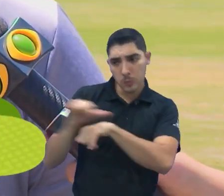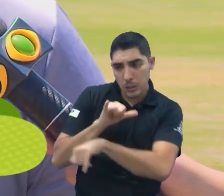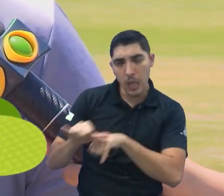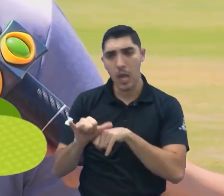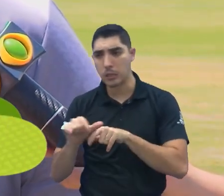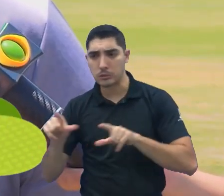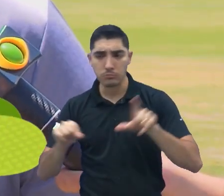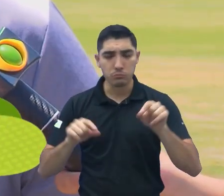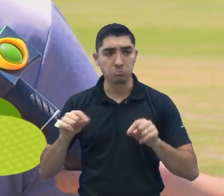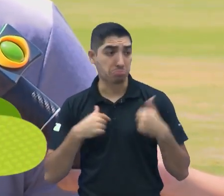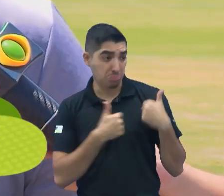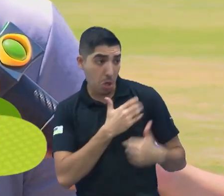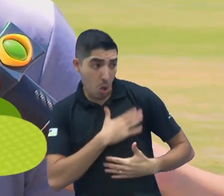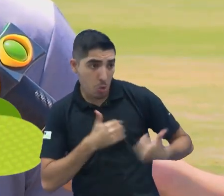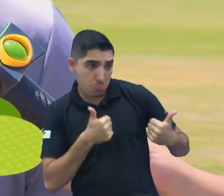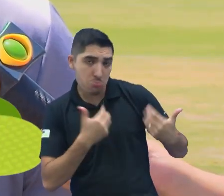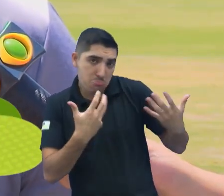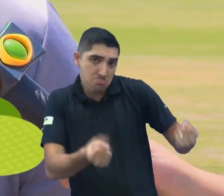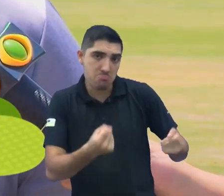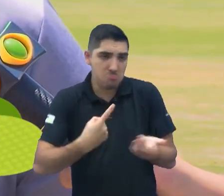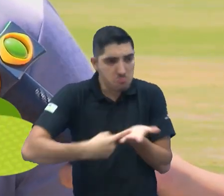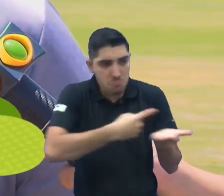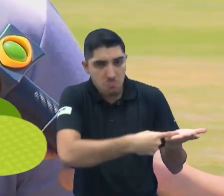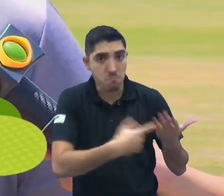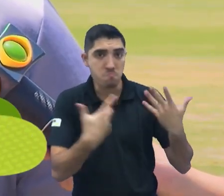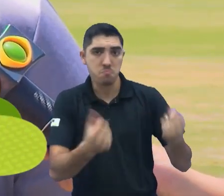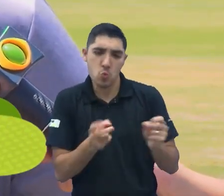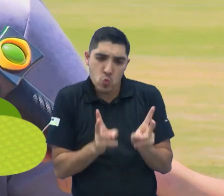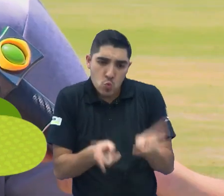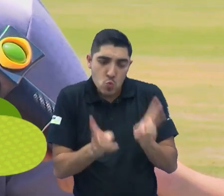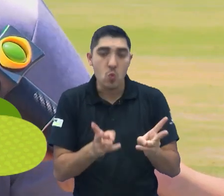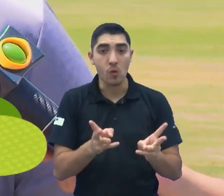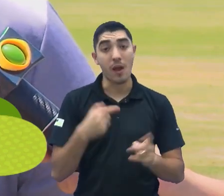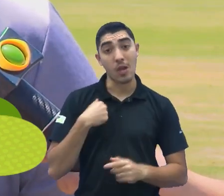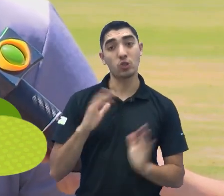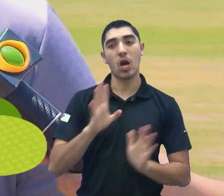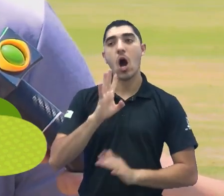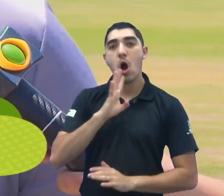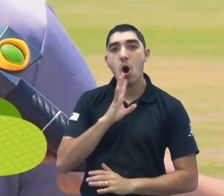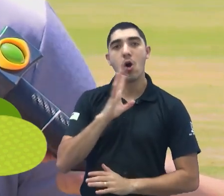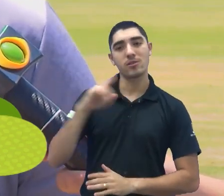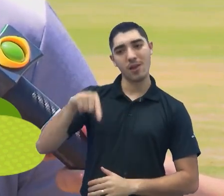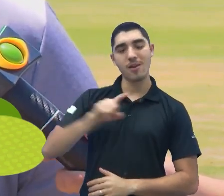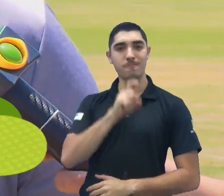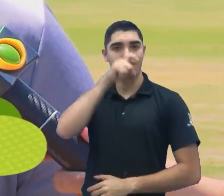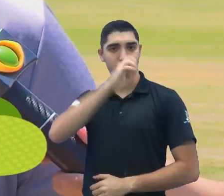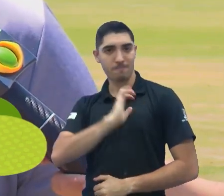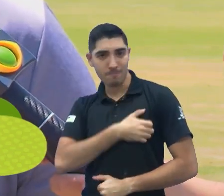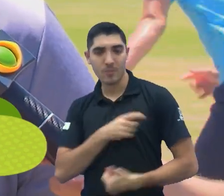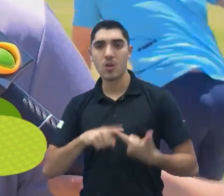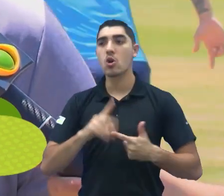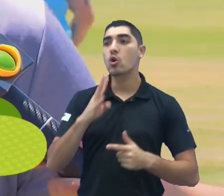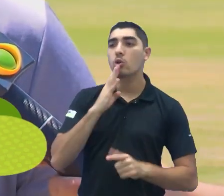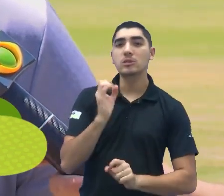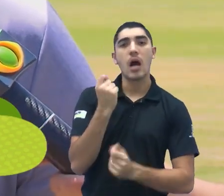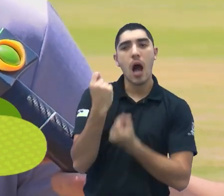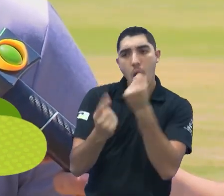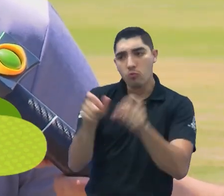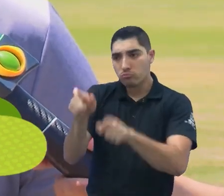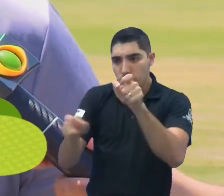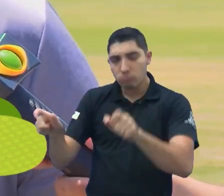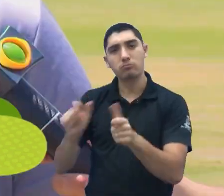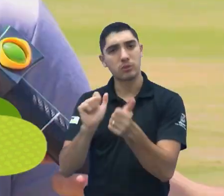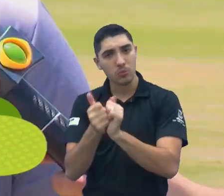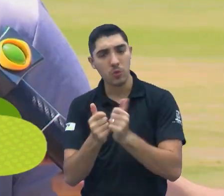isso, é importante a sequência, eu acho. Você já inicia um trabalho conhecendo o clube, conhecendo boa parte do elenco. Alguns atletas retornaram, também já conhecem o clube. Então, acho que